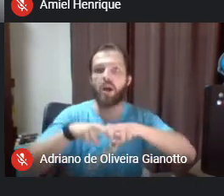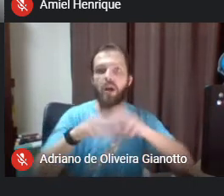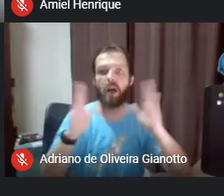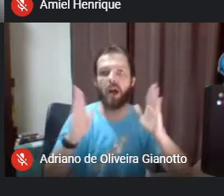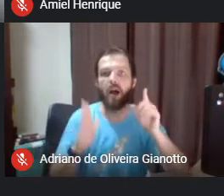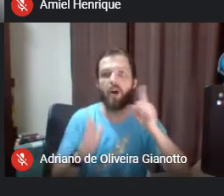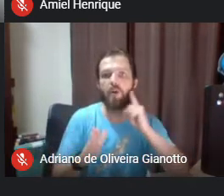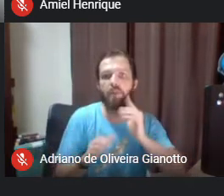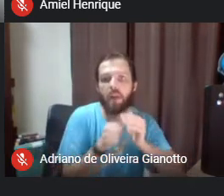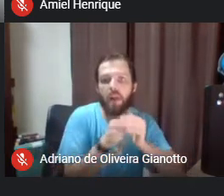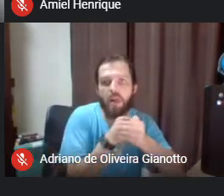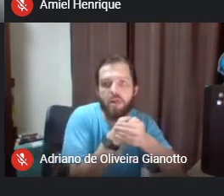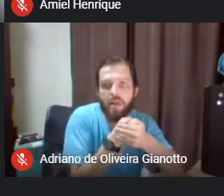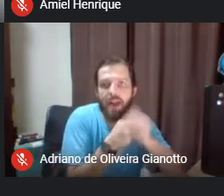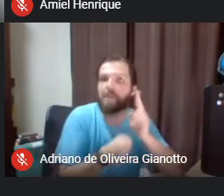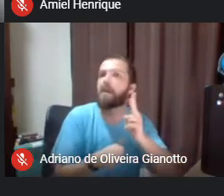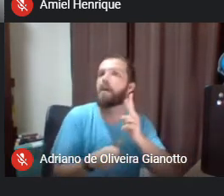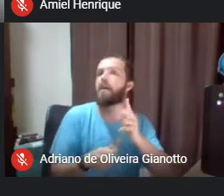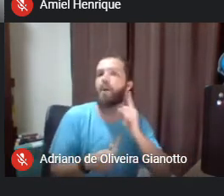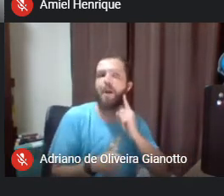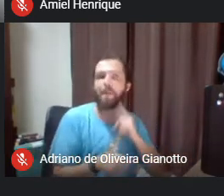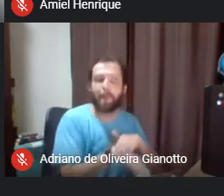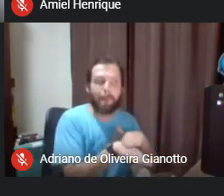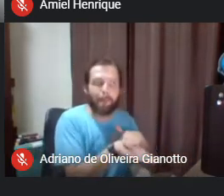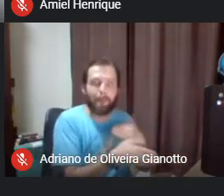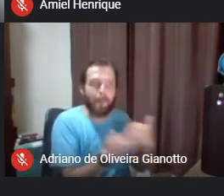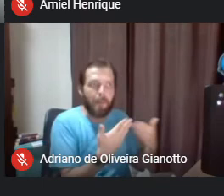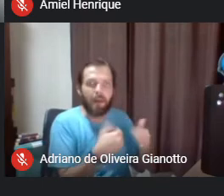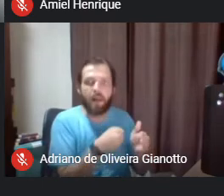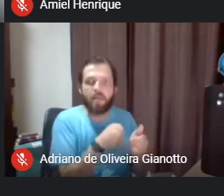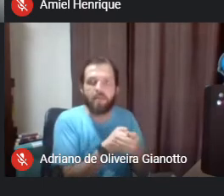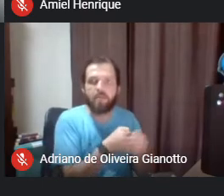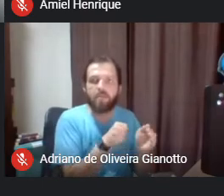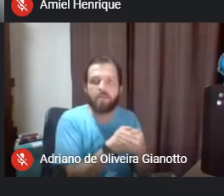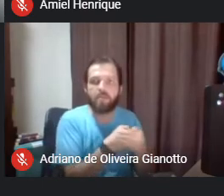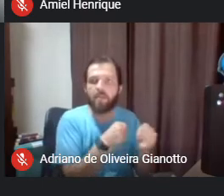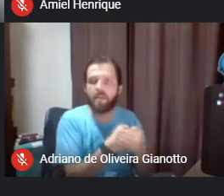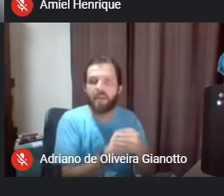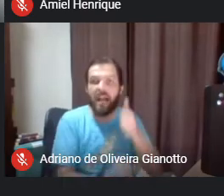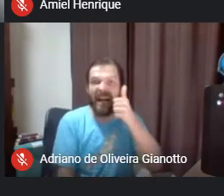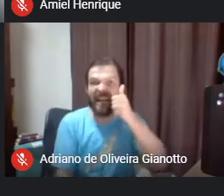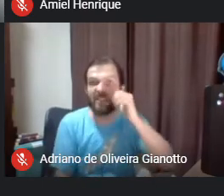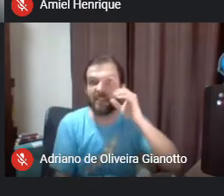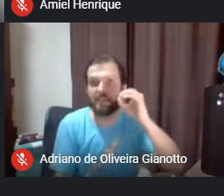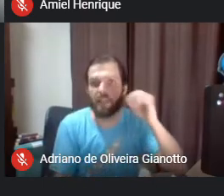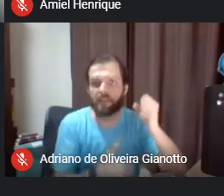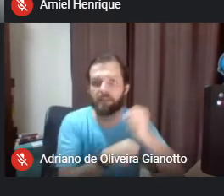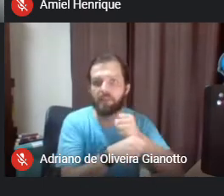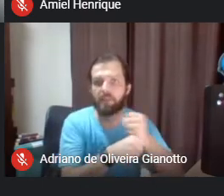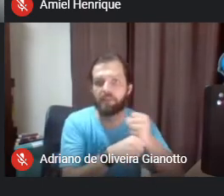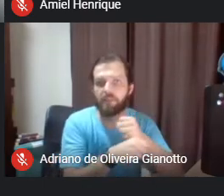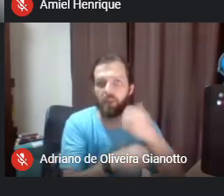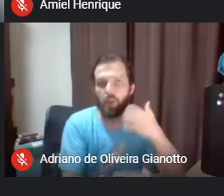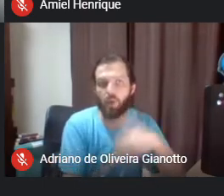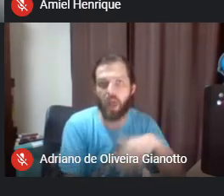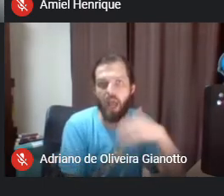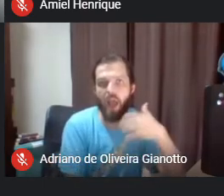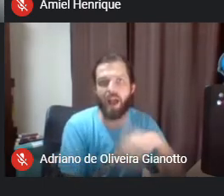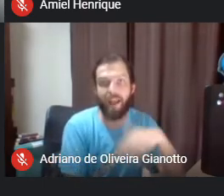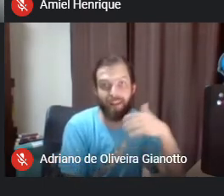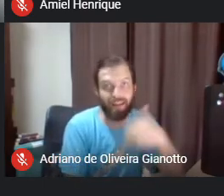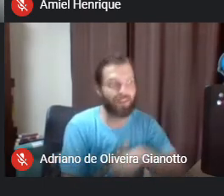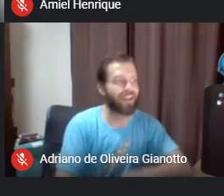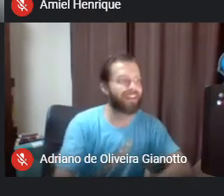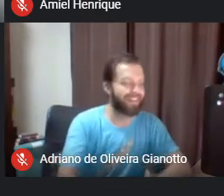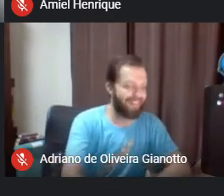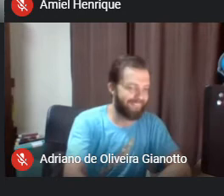Tem razão. Então, foi um período onde os surdos ficaram escondidos, eles conversavam escondidos. 100